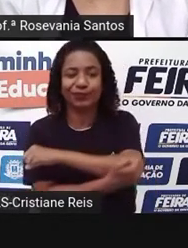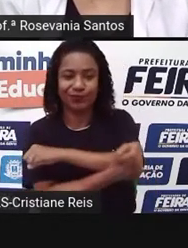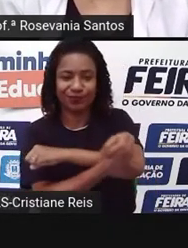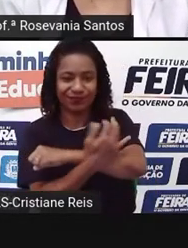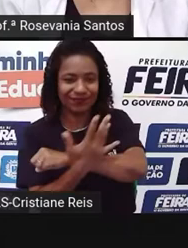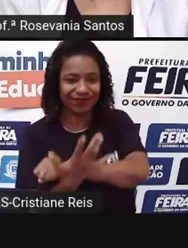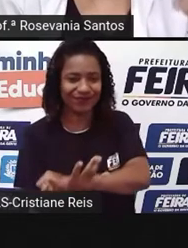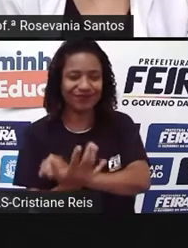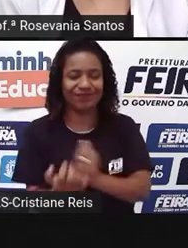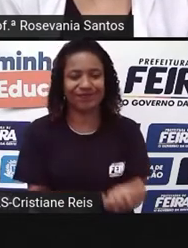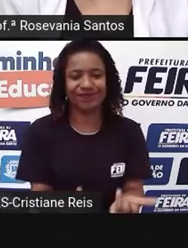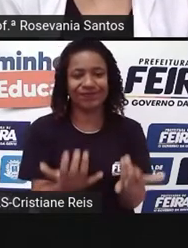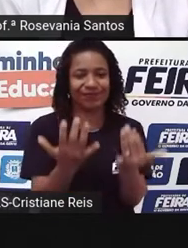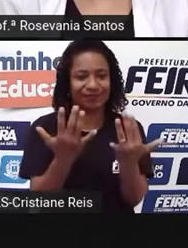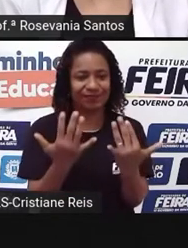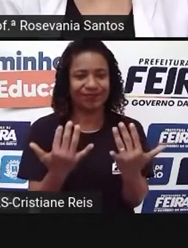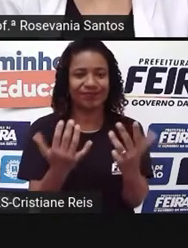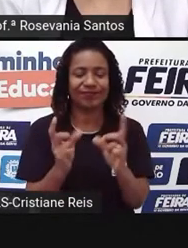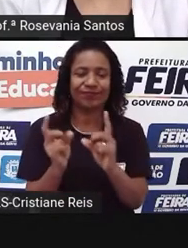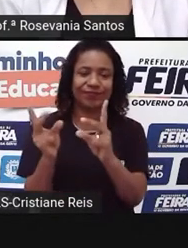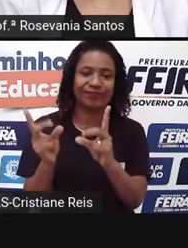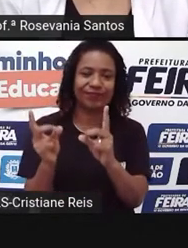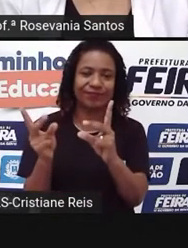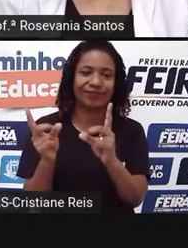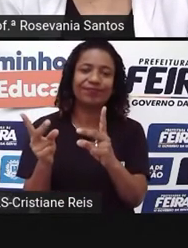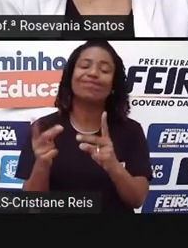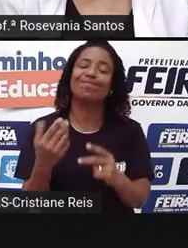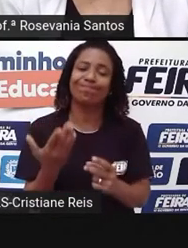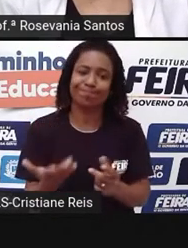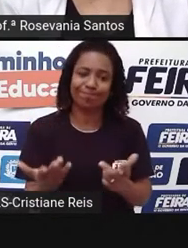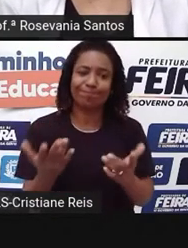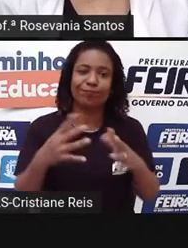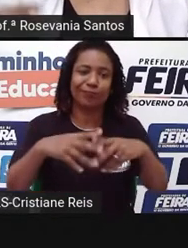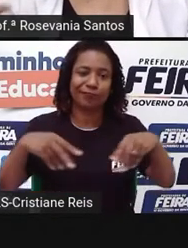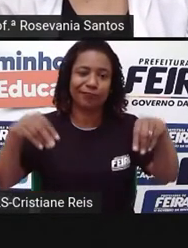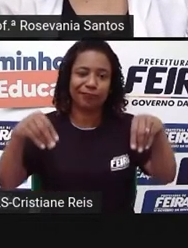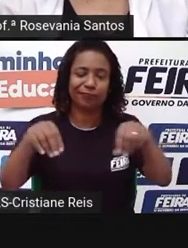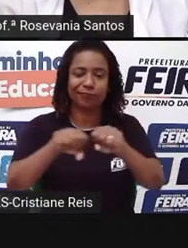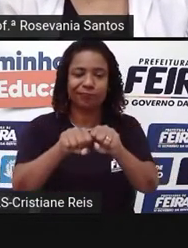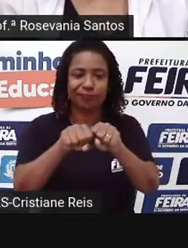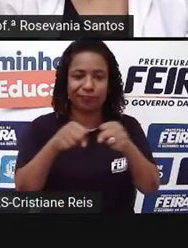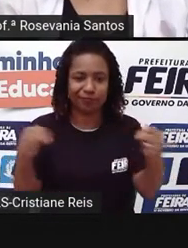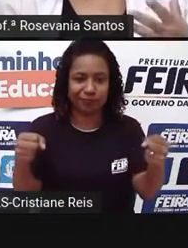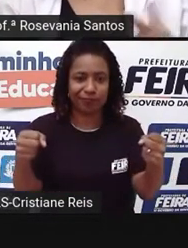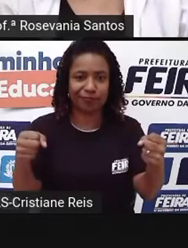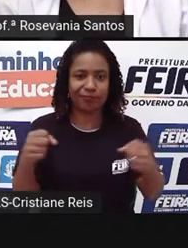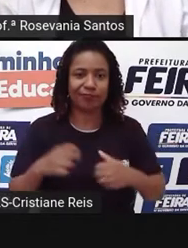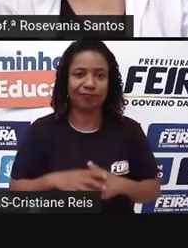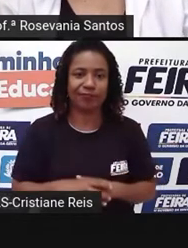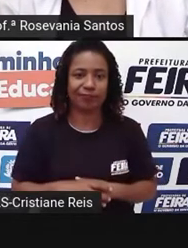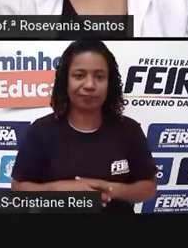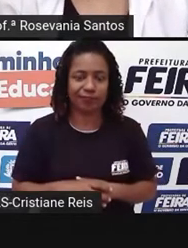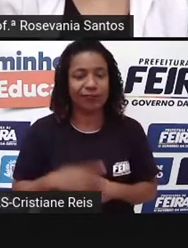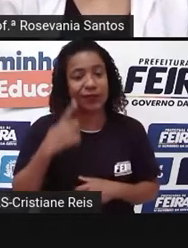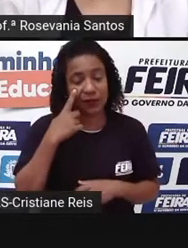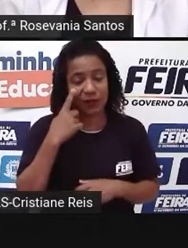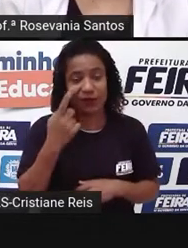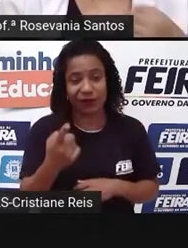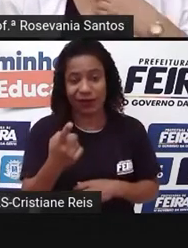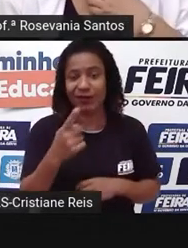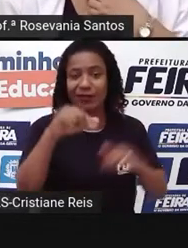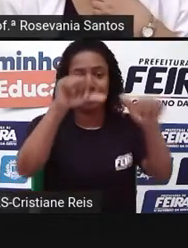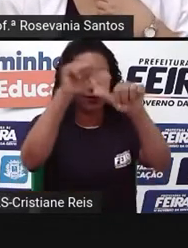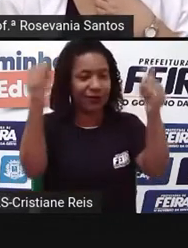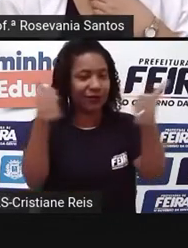com características de plantation, prejudicou bastante isso aí. É claro que a gente usa o um mapa de vegetação original, mas